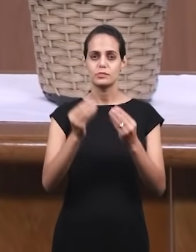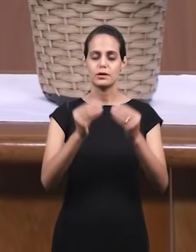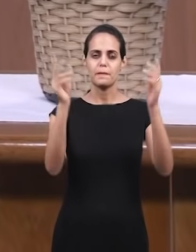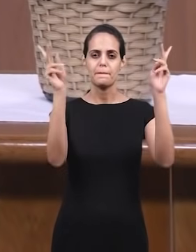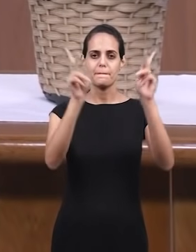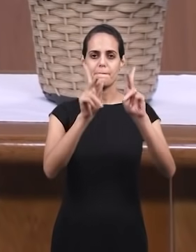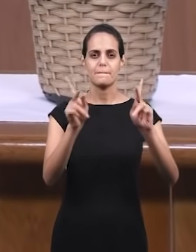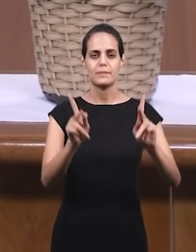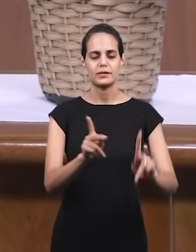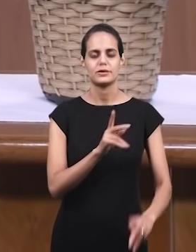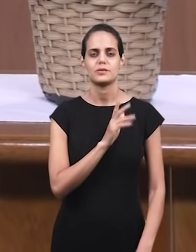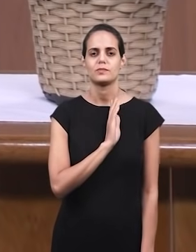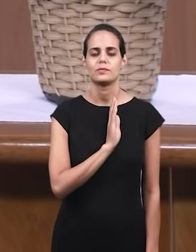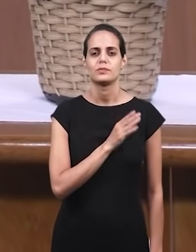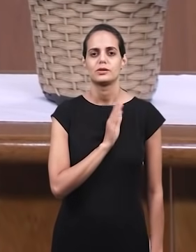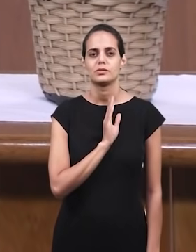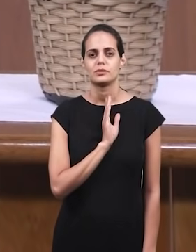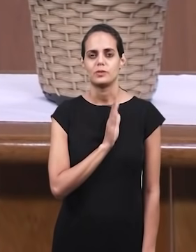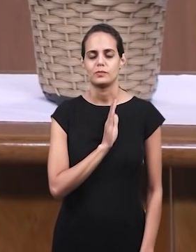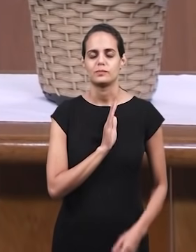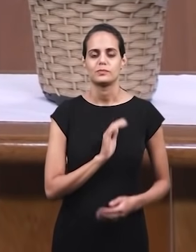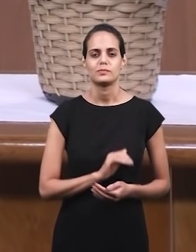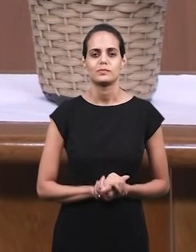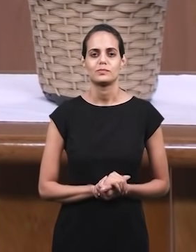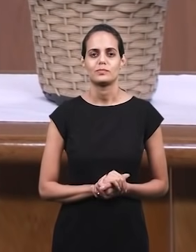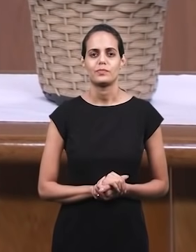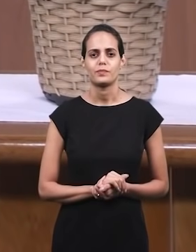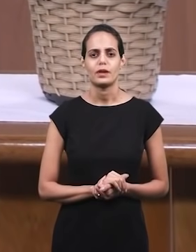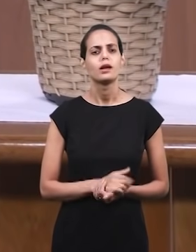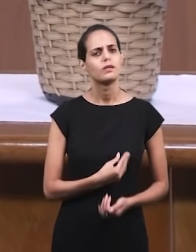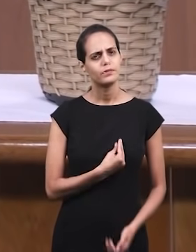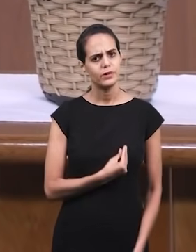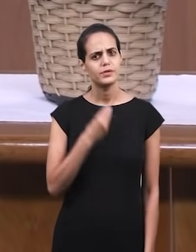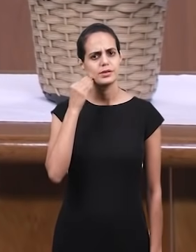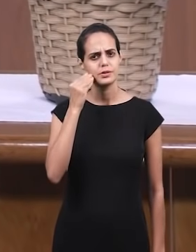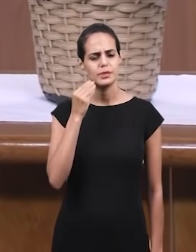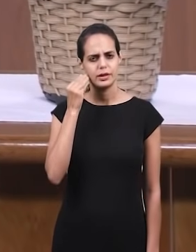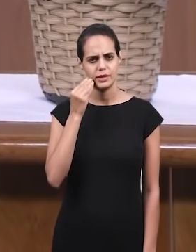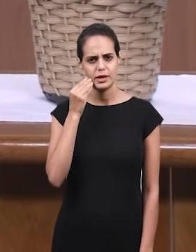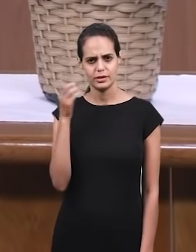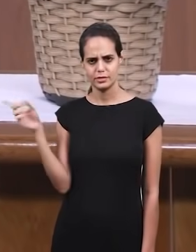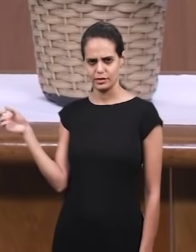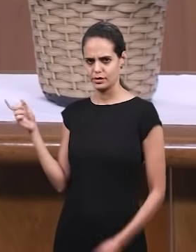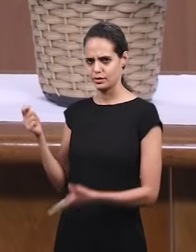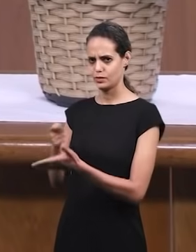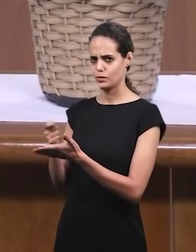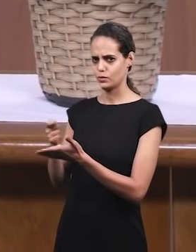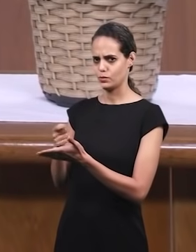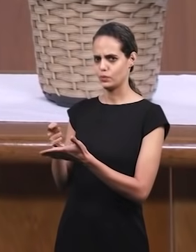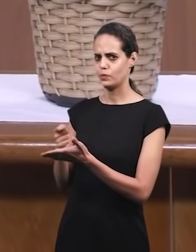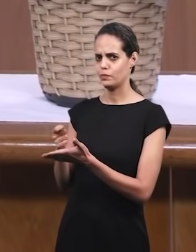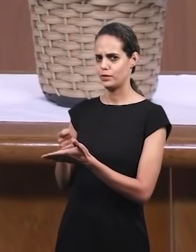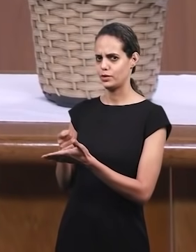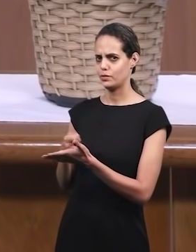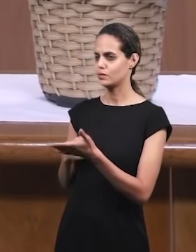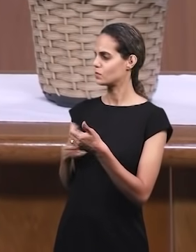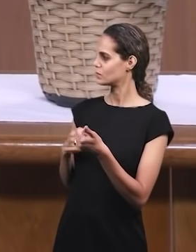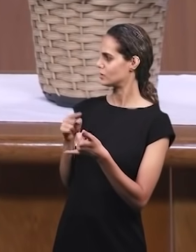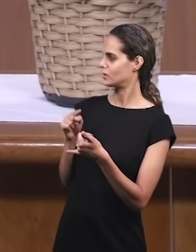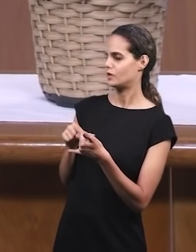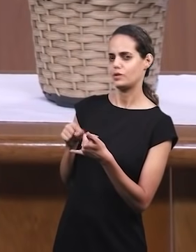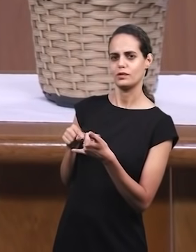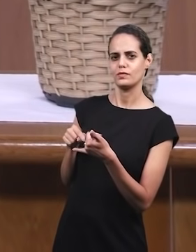seu coração, tá certo? Não deixe de viver essa experiência, guarde esse número, salve